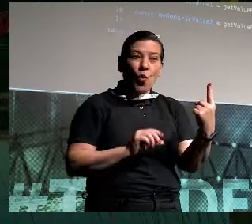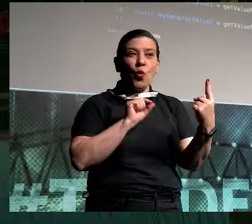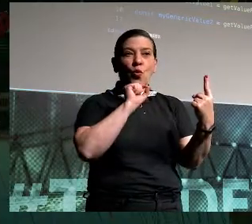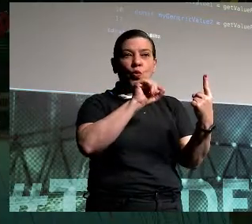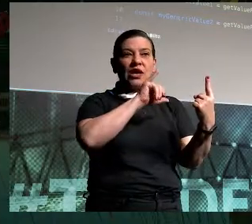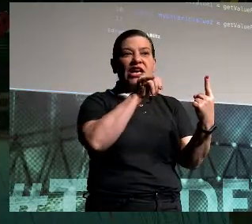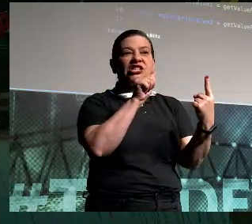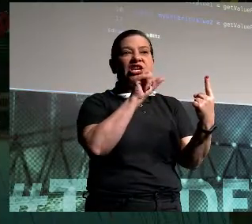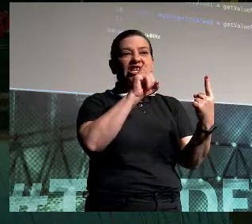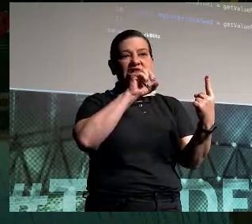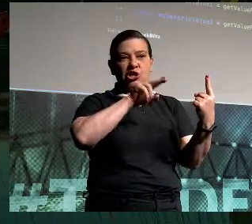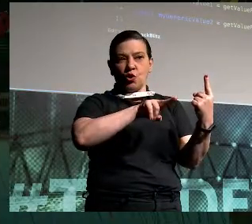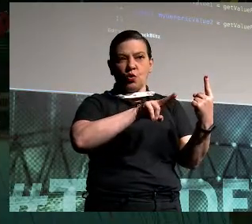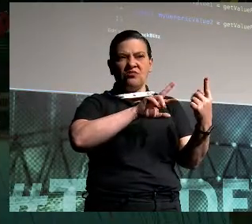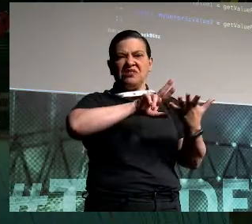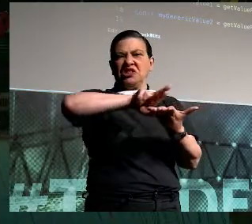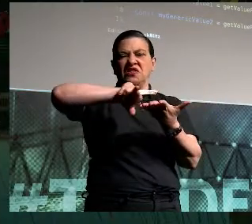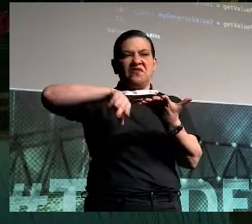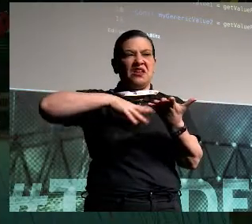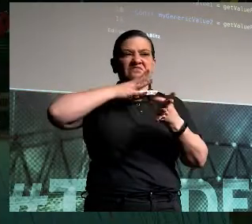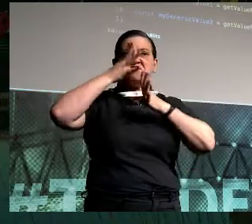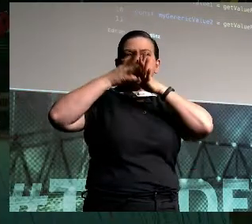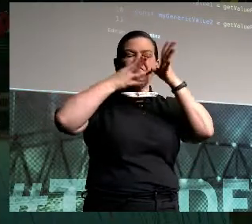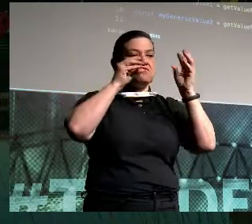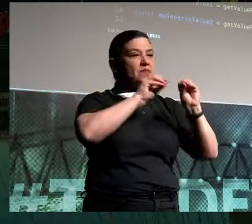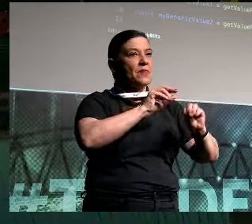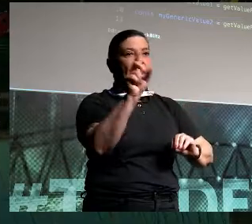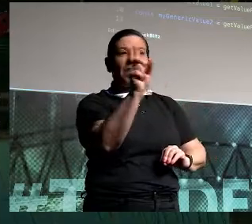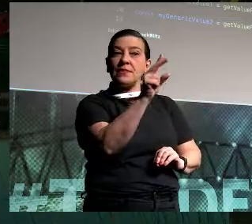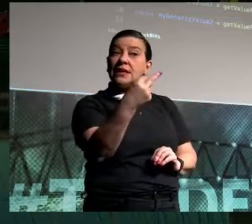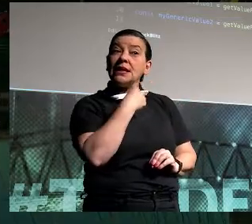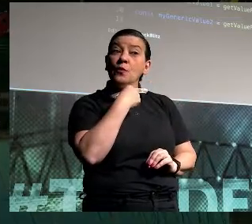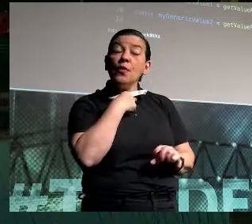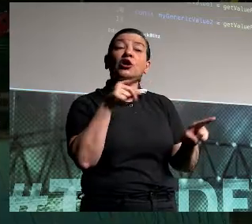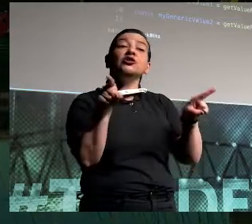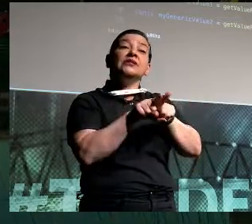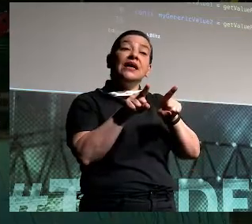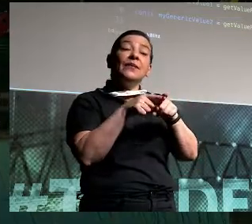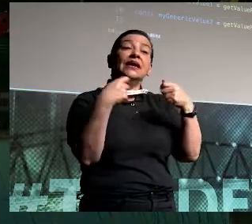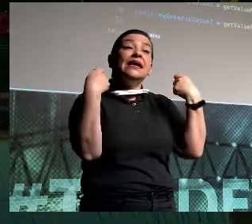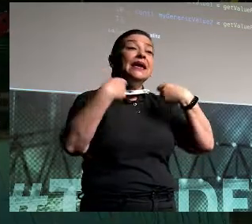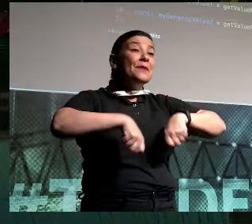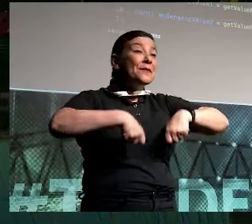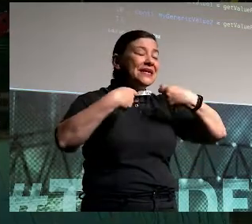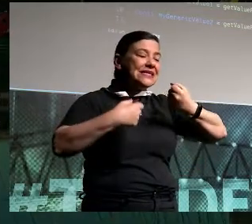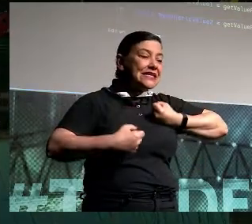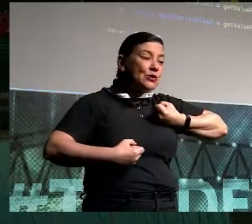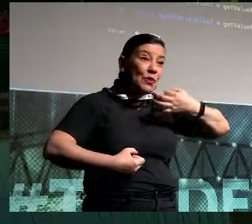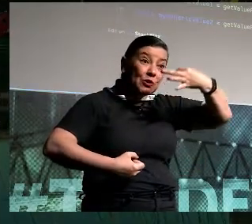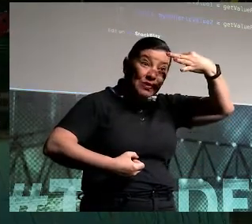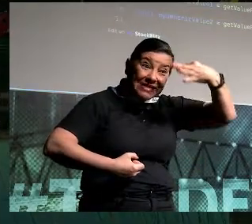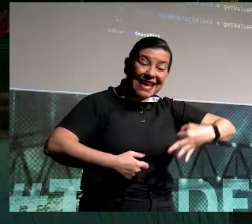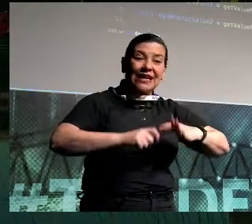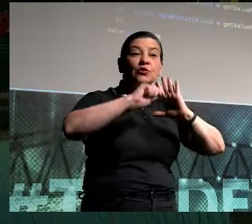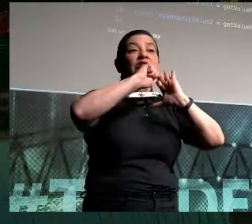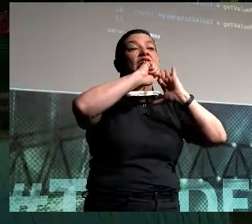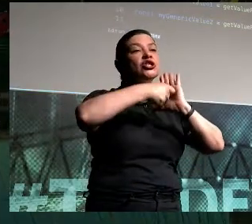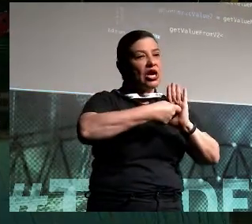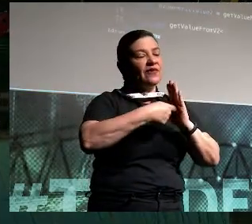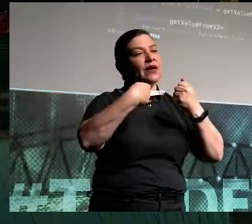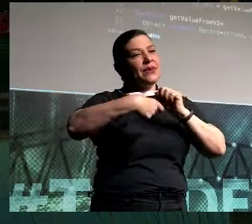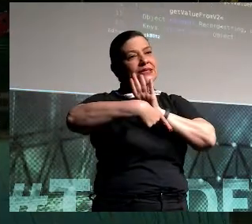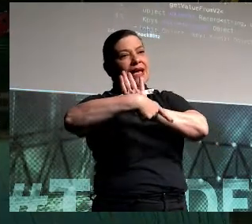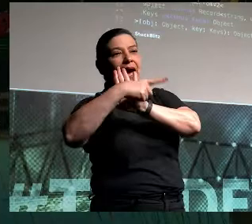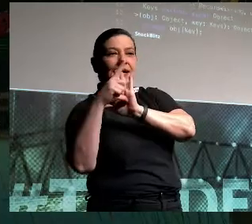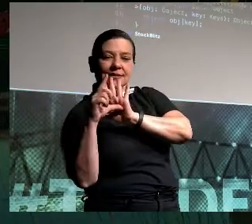não um tipo qualquer aleatório que o usuário resolva passar aqui. E assim como ter o valor exato da chave que ele passou. Então,